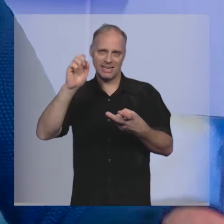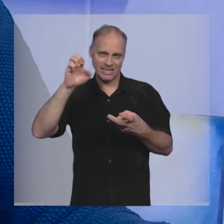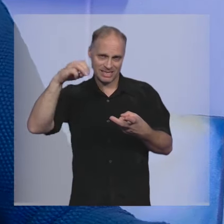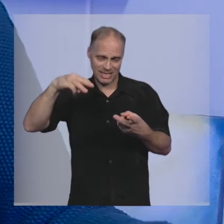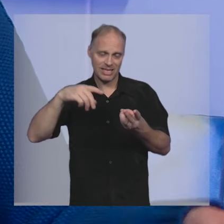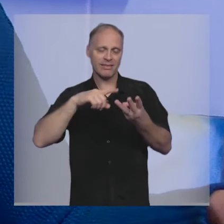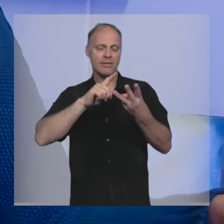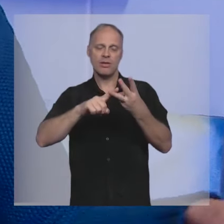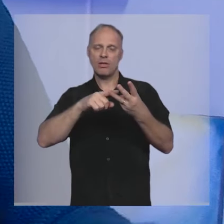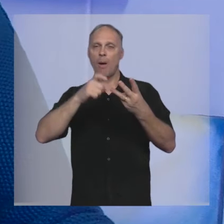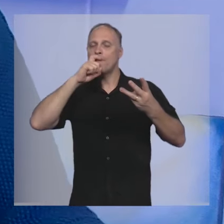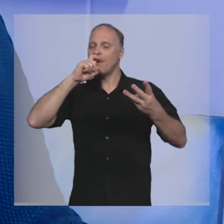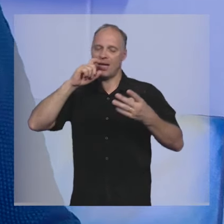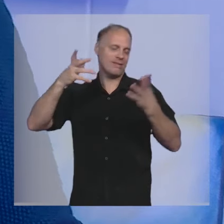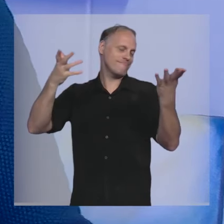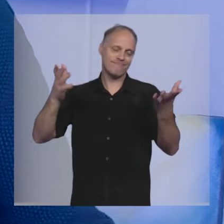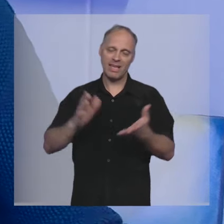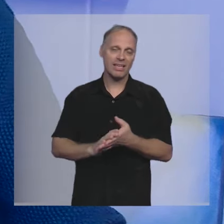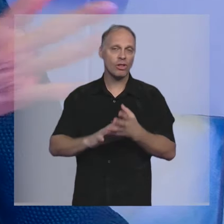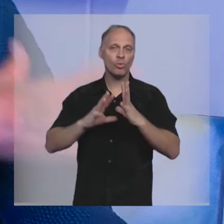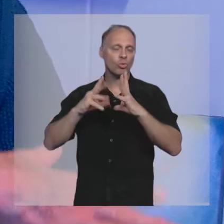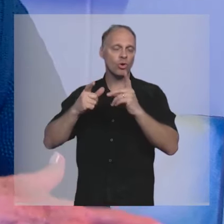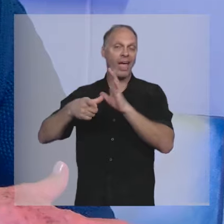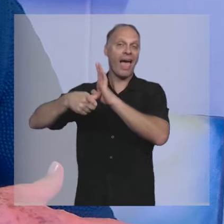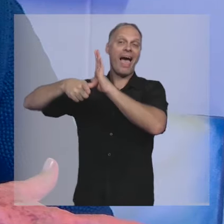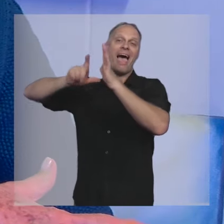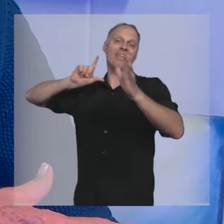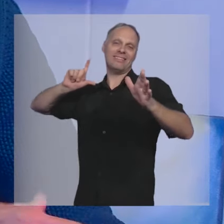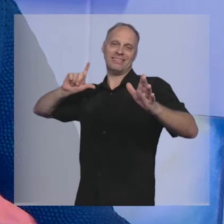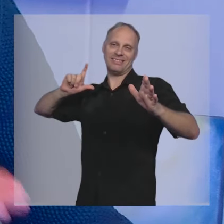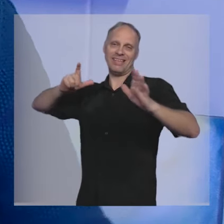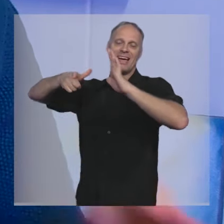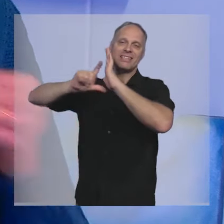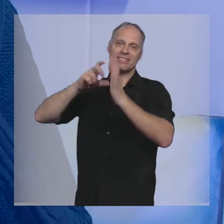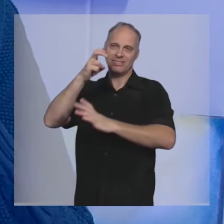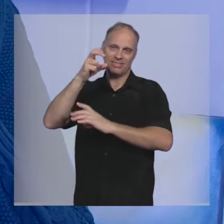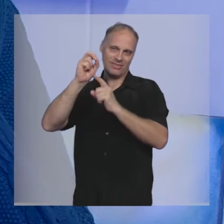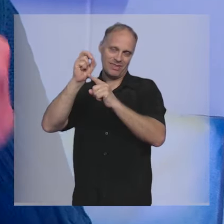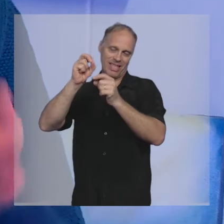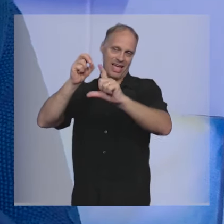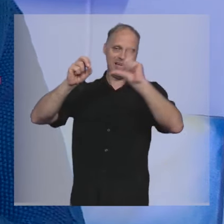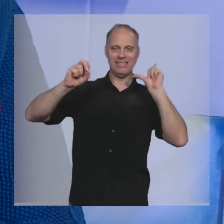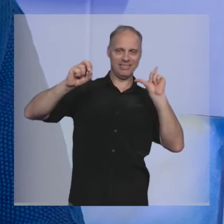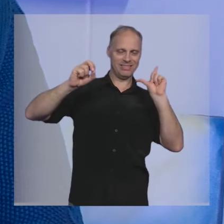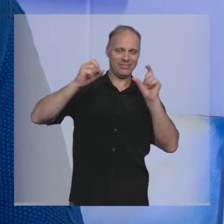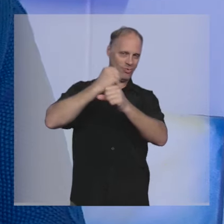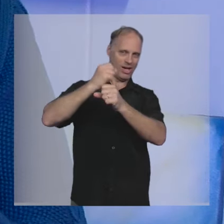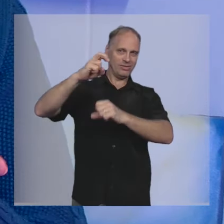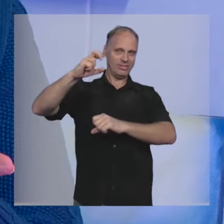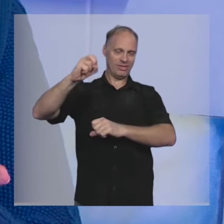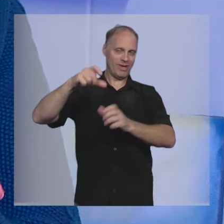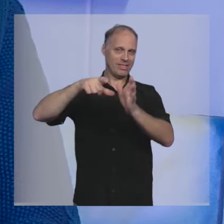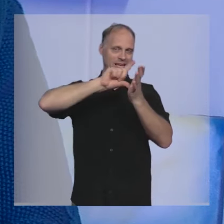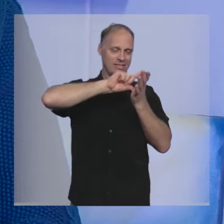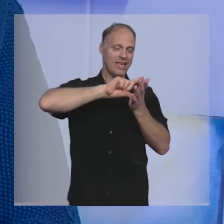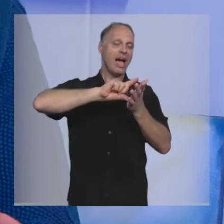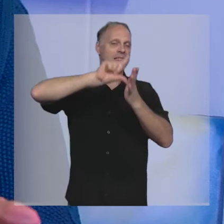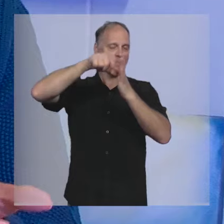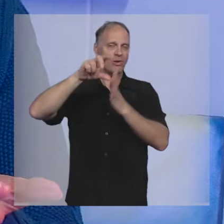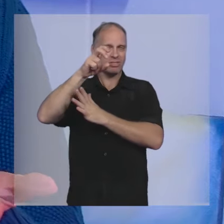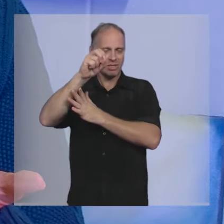Lutzenberg. Então, esses são anteriores, né? E depois, sim, então eu pego a partir